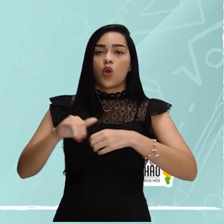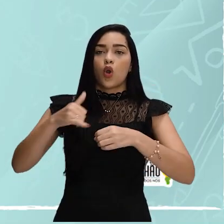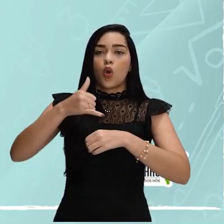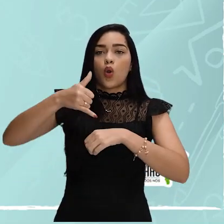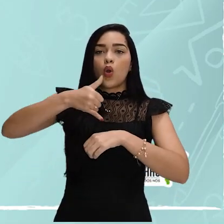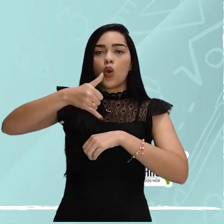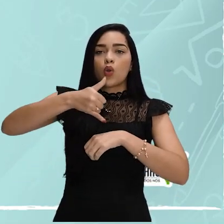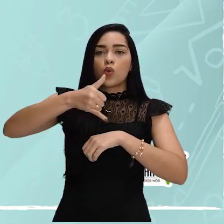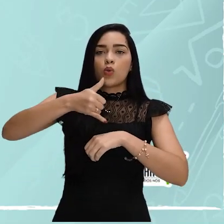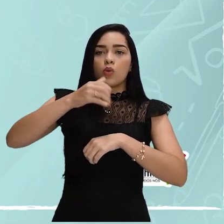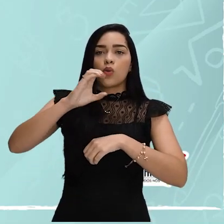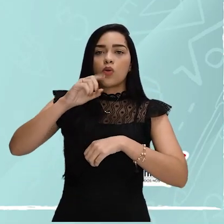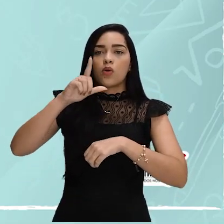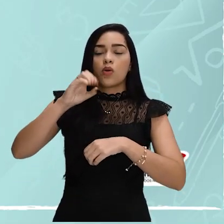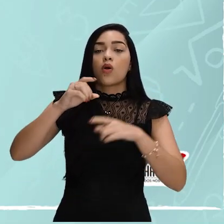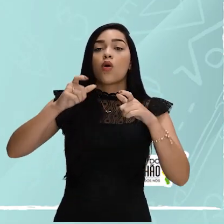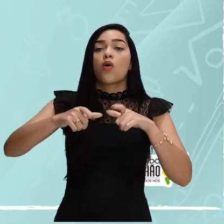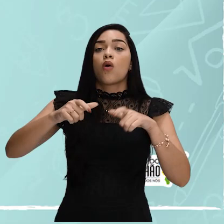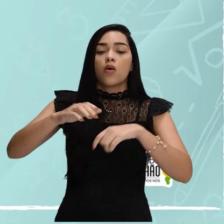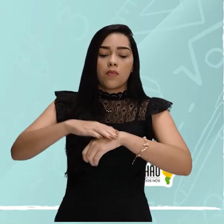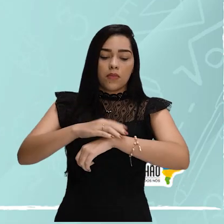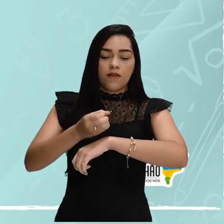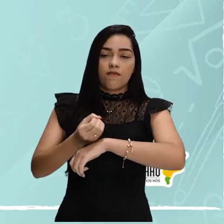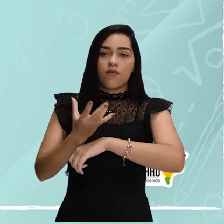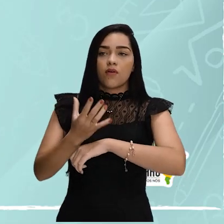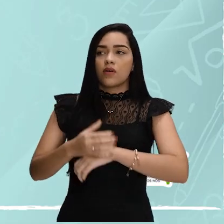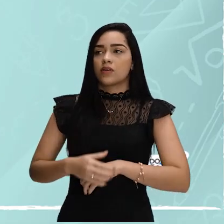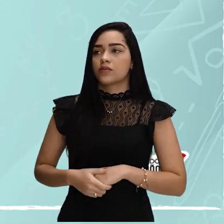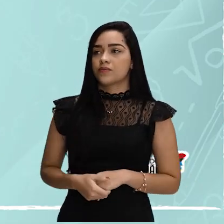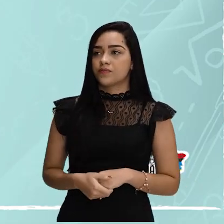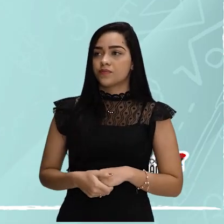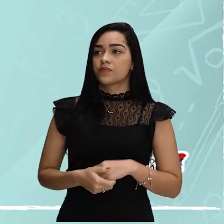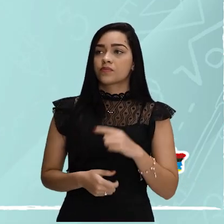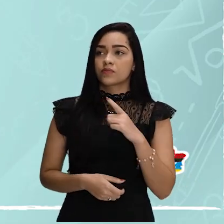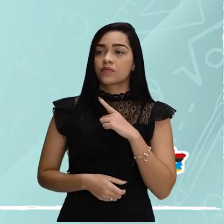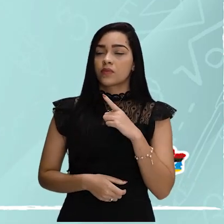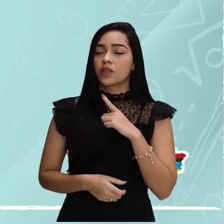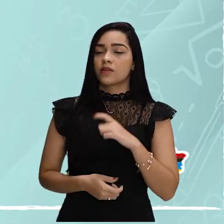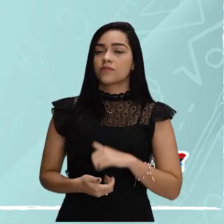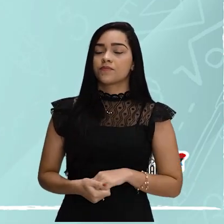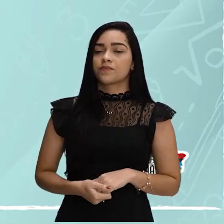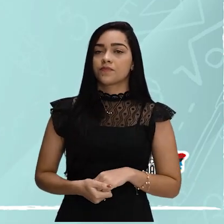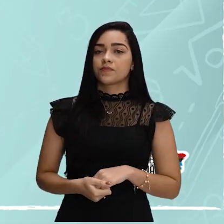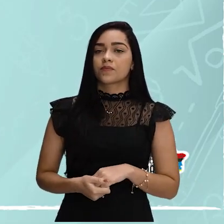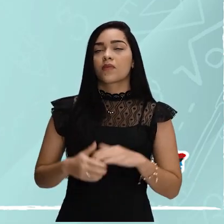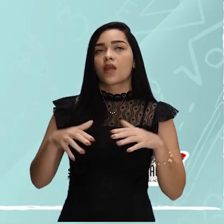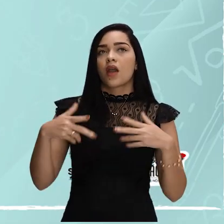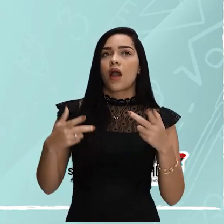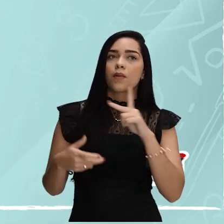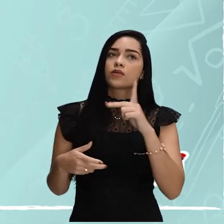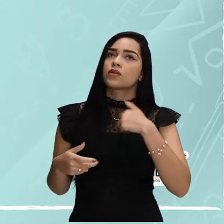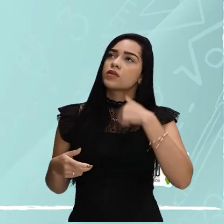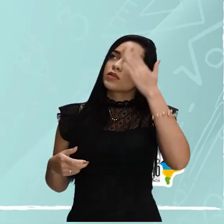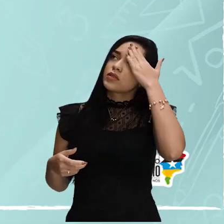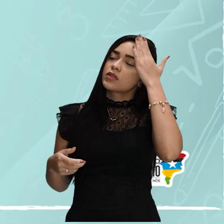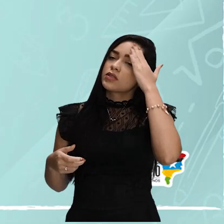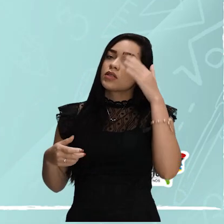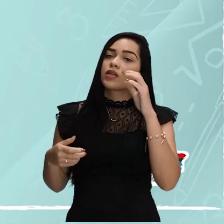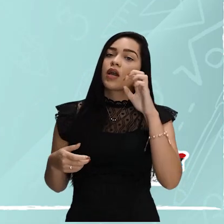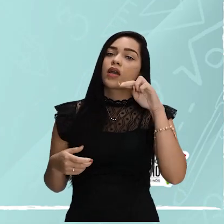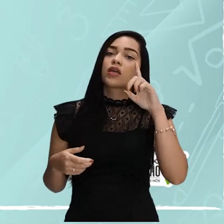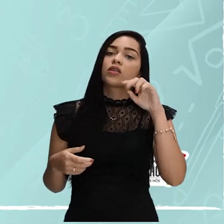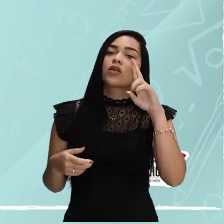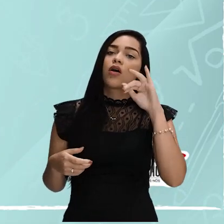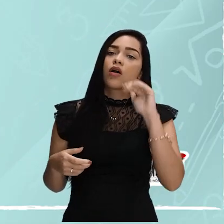pele. A oleosidade está saindo para onde? Para fora do corpo. Então, é exócrina. Ah, professor, entendi. E a glândula